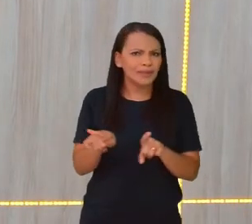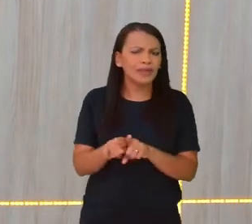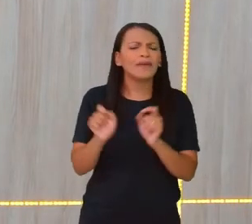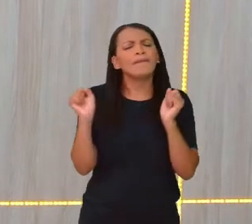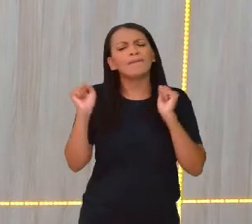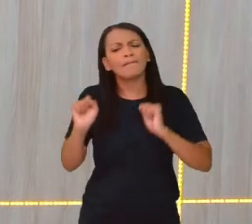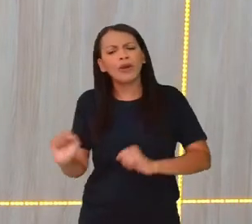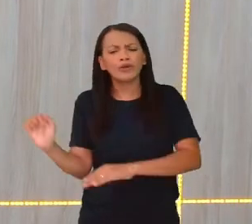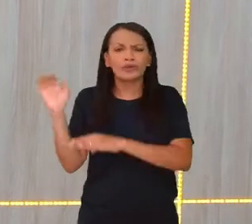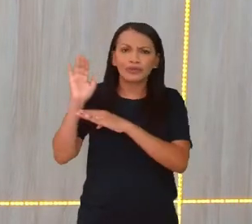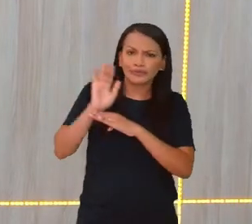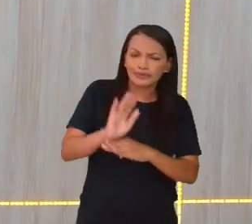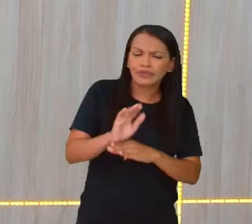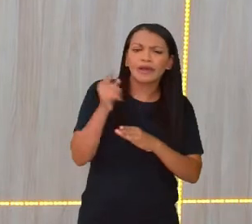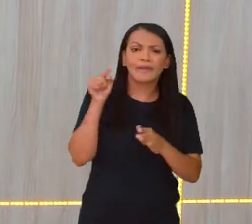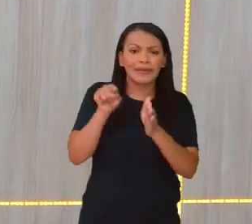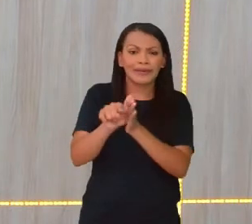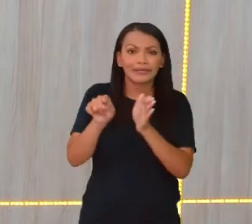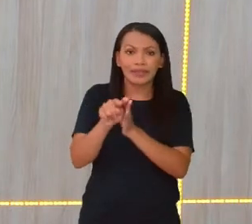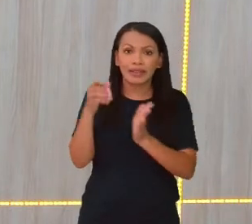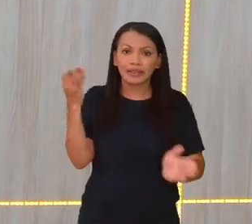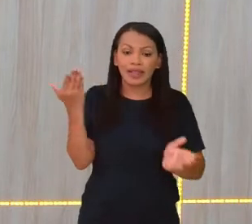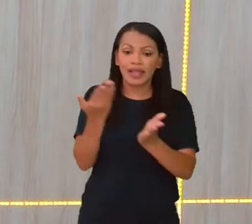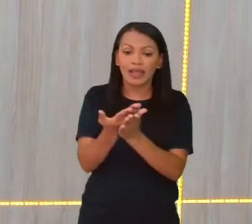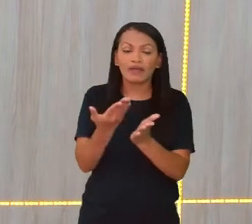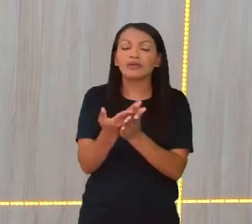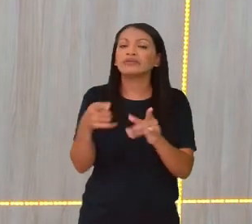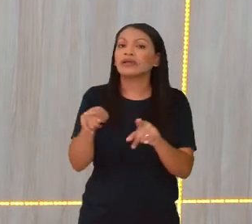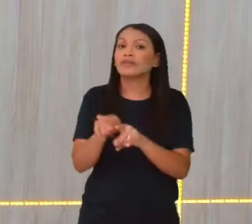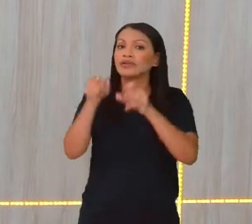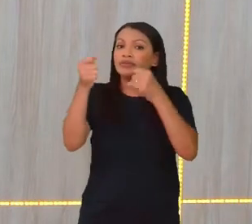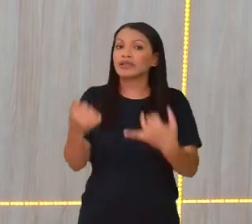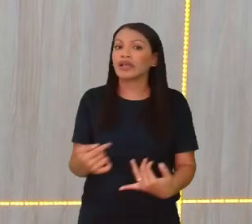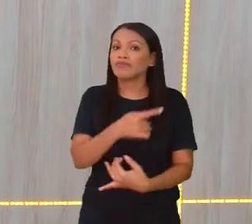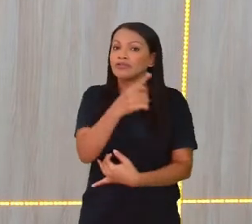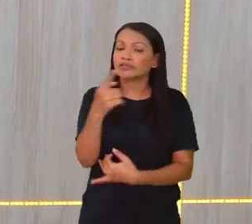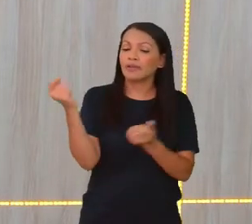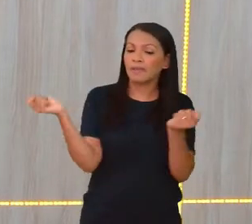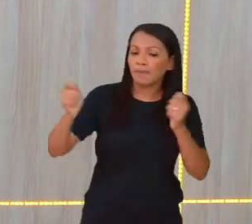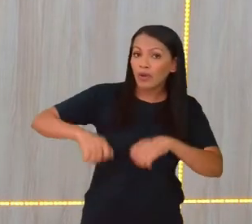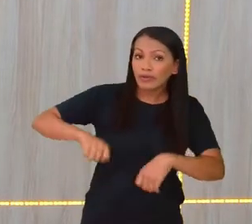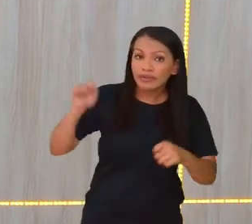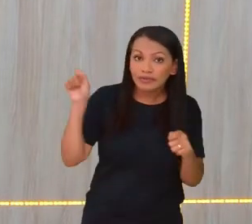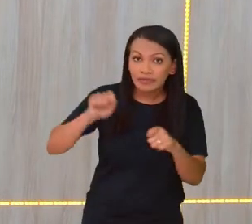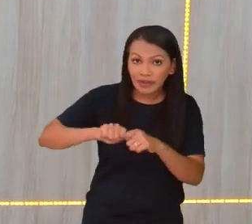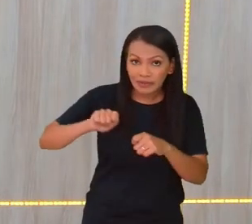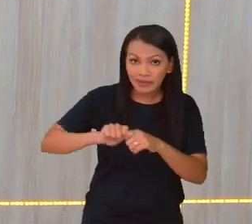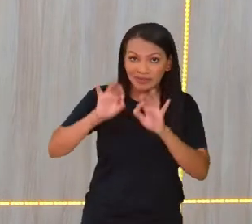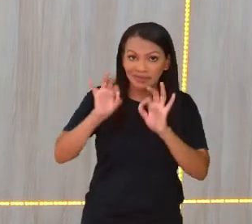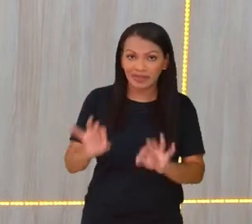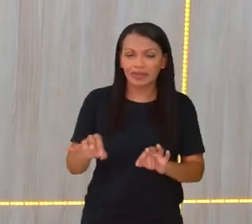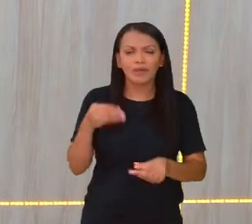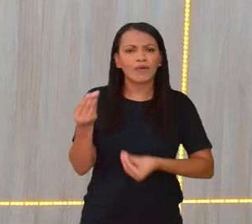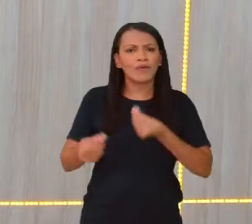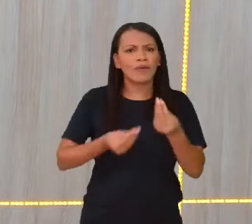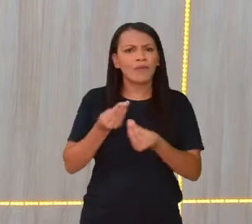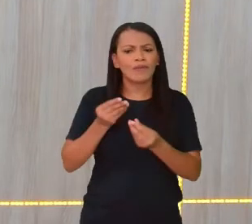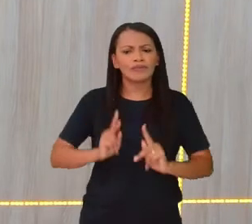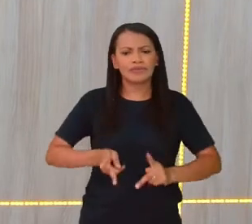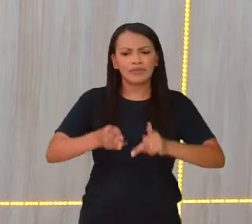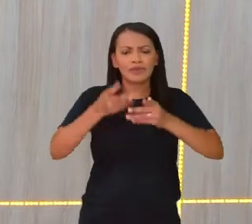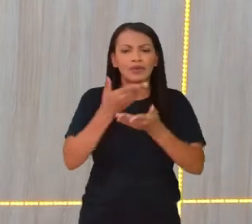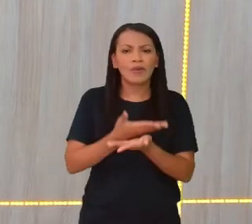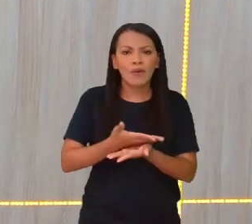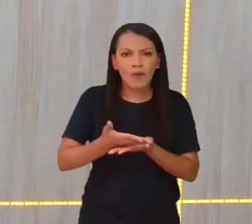contribuir, né, com a nossa aula, que eu também vou explicar já já como é que vocês podem fazer isso. Então, como sempre, quero